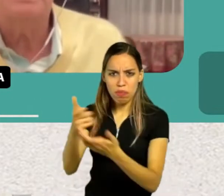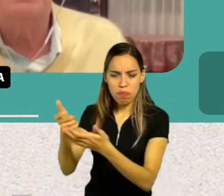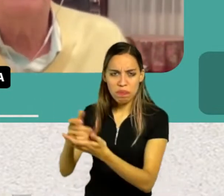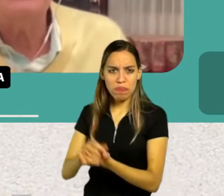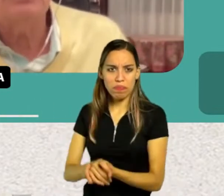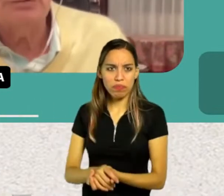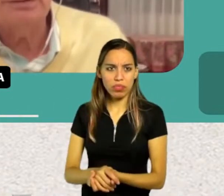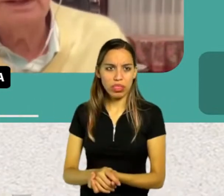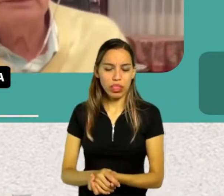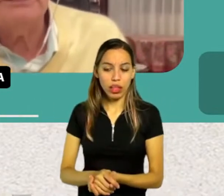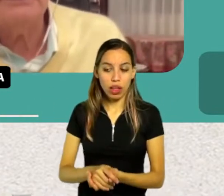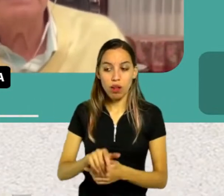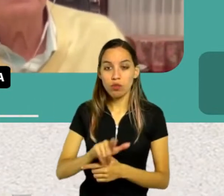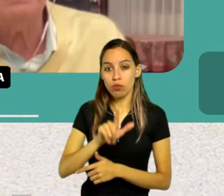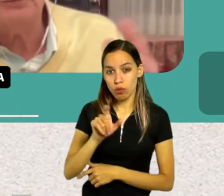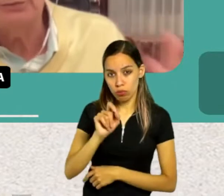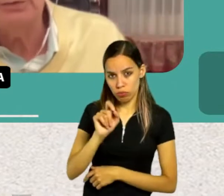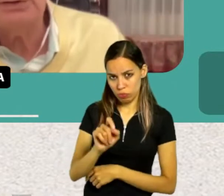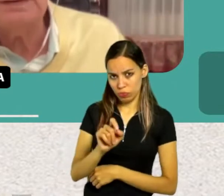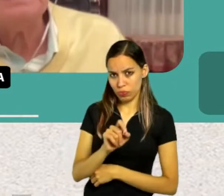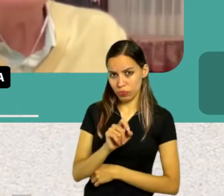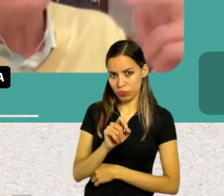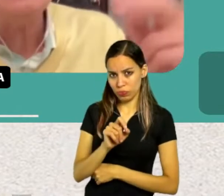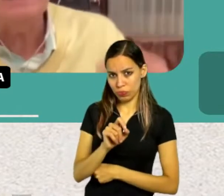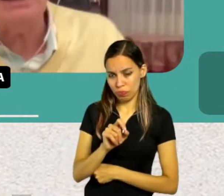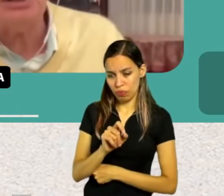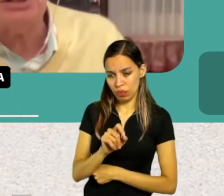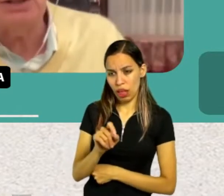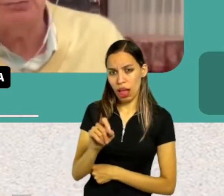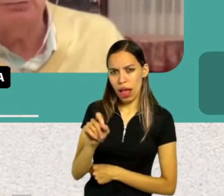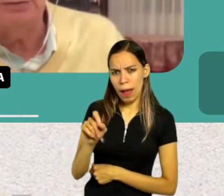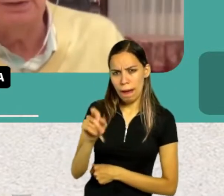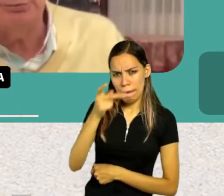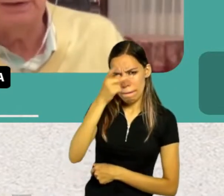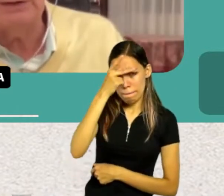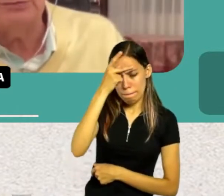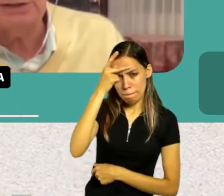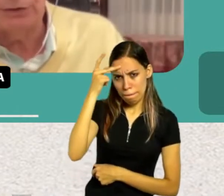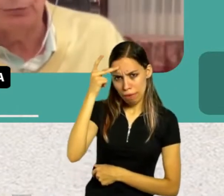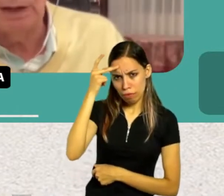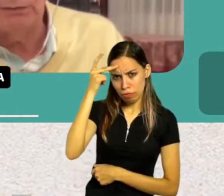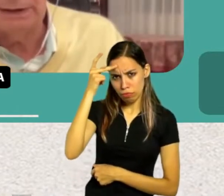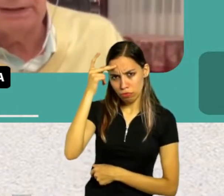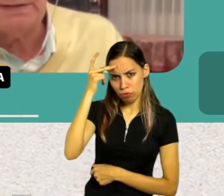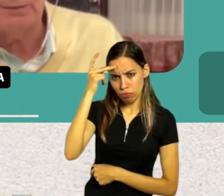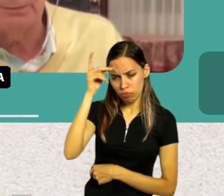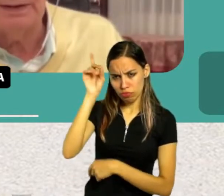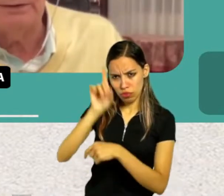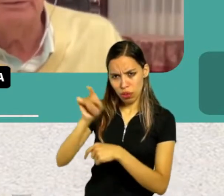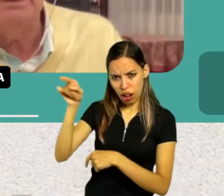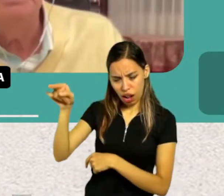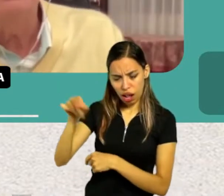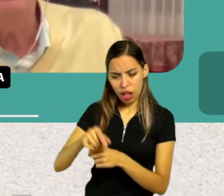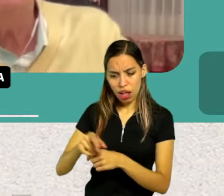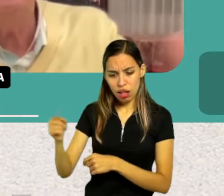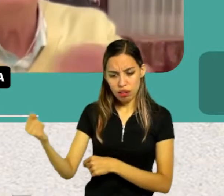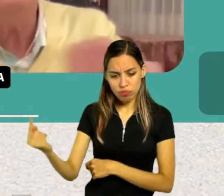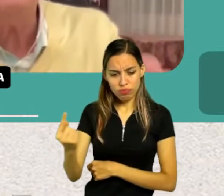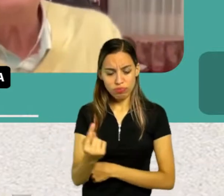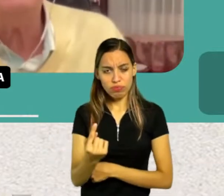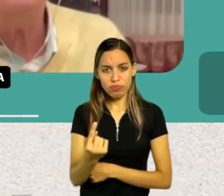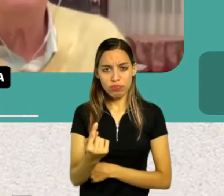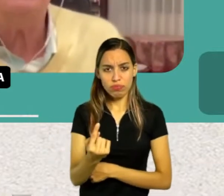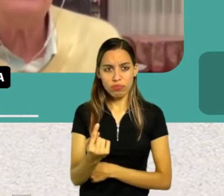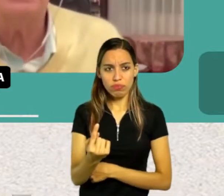né? Mas o coronel se candidatou 2 vezes e se elegeu deputado estadual aqui em São Paulo com o